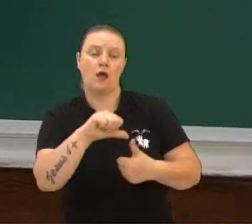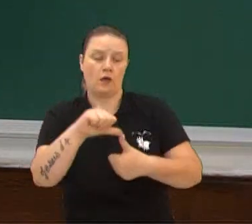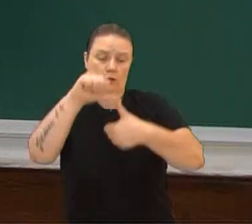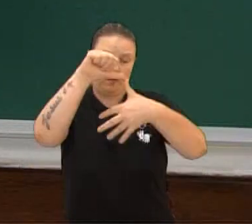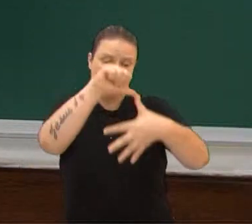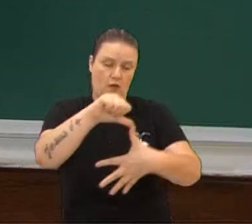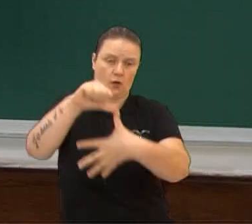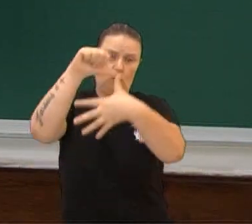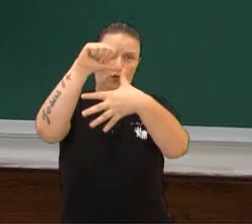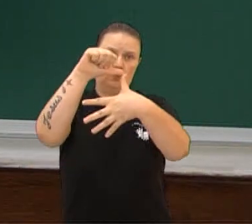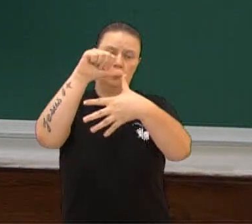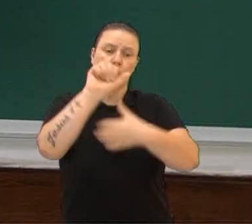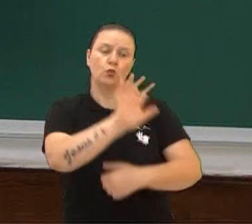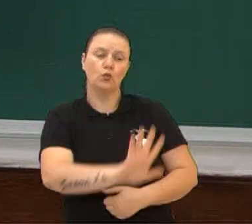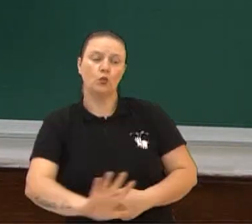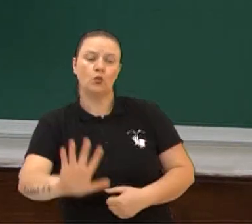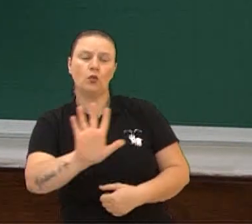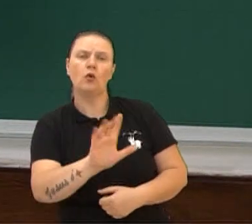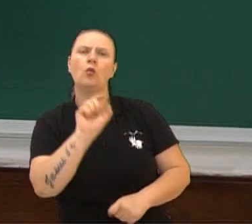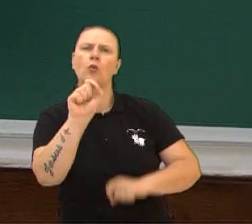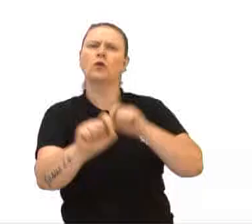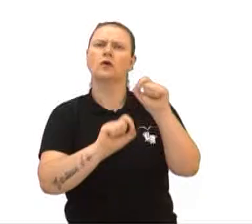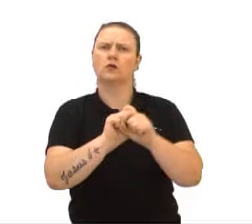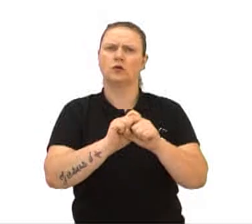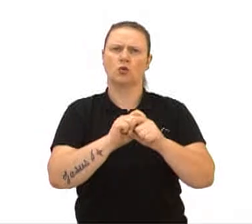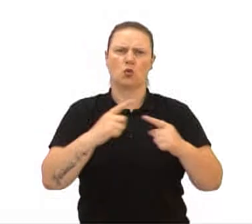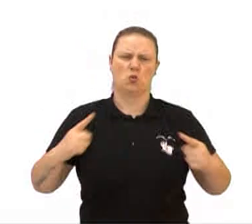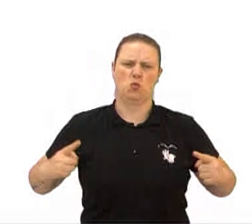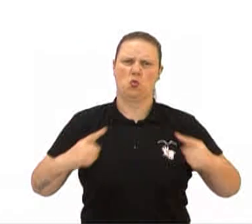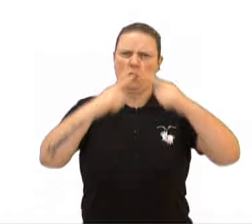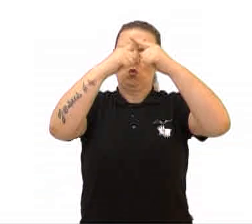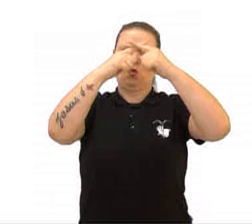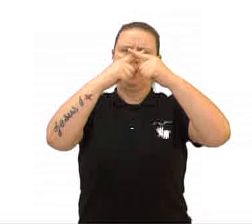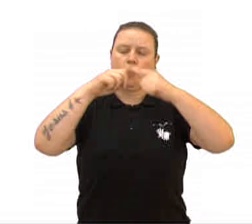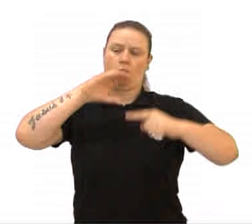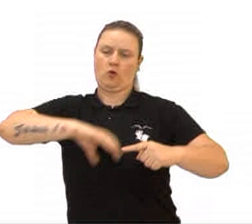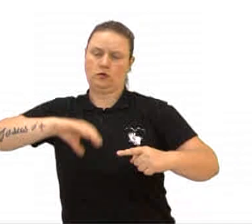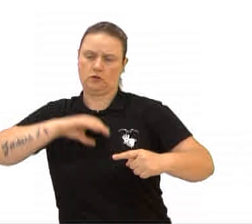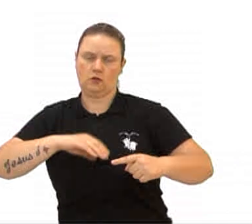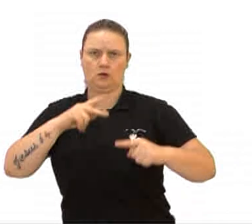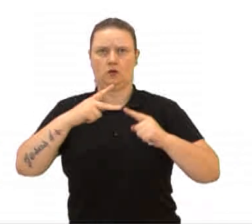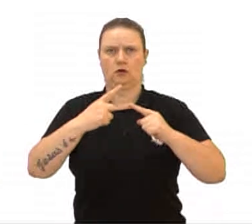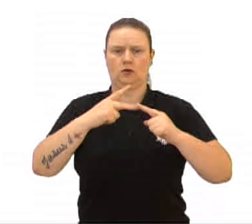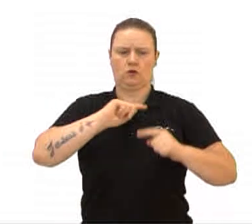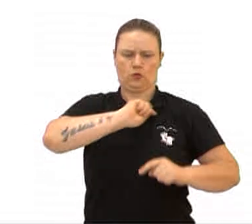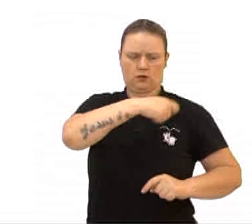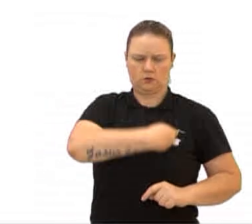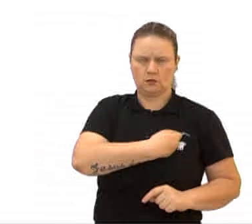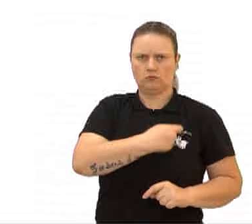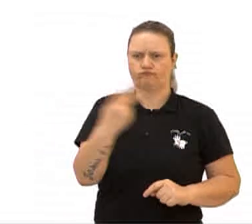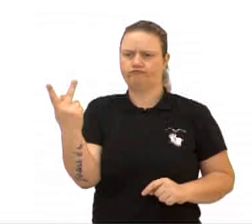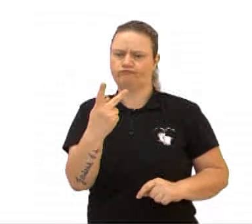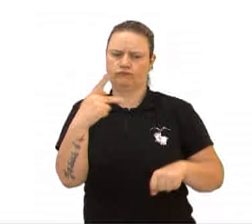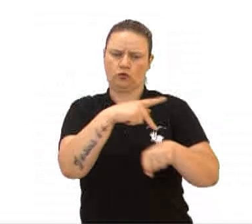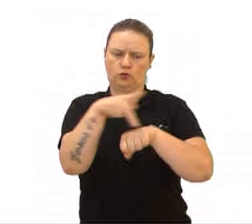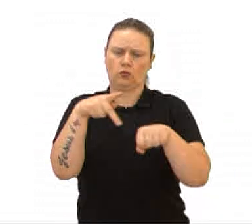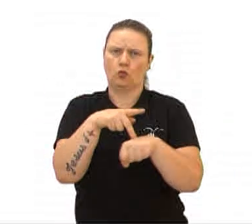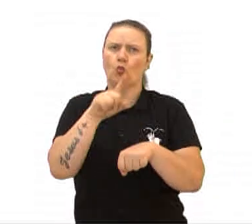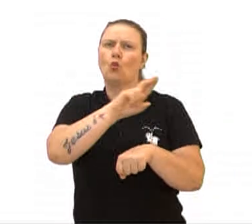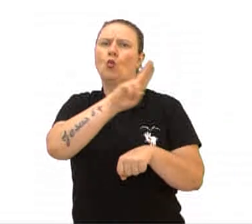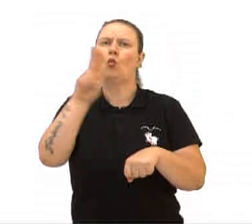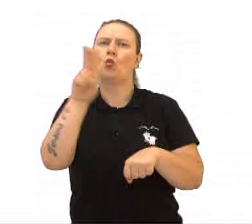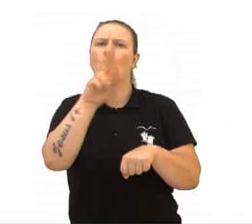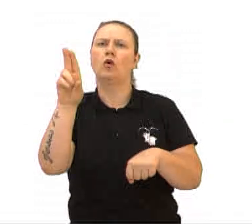ele foi disputado por Portugal e Espanha. Os dois povos firmaram um tratado chamado Tratado de